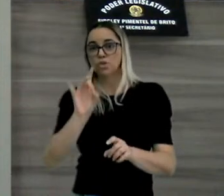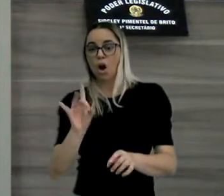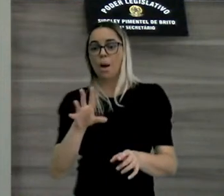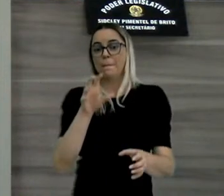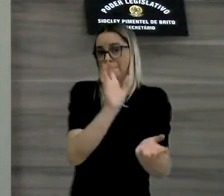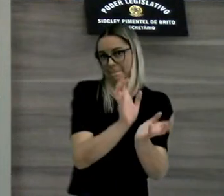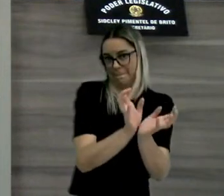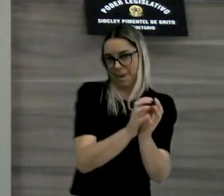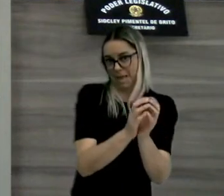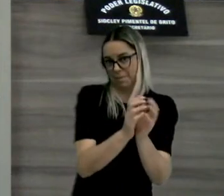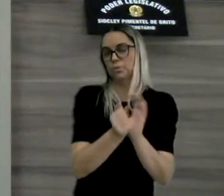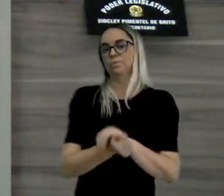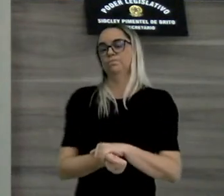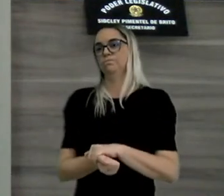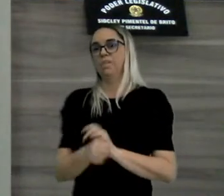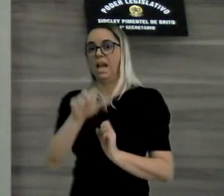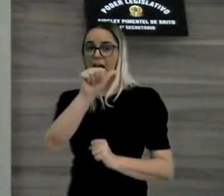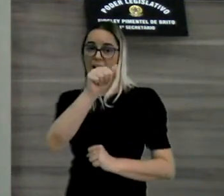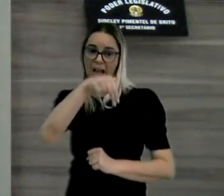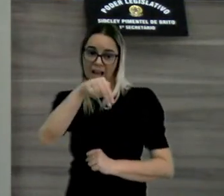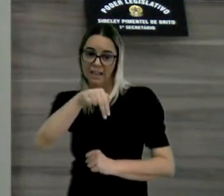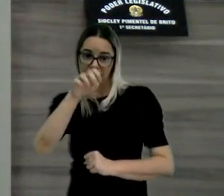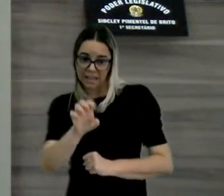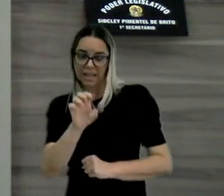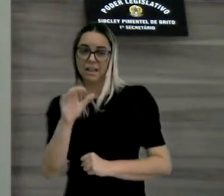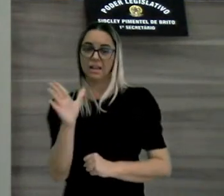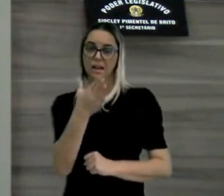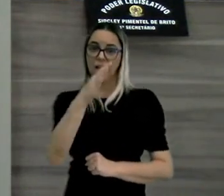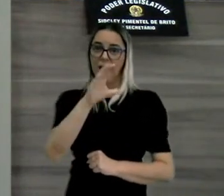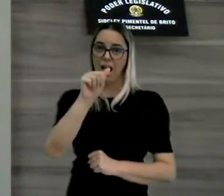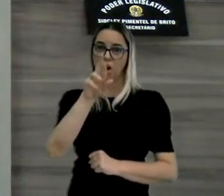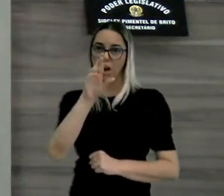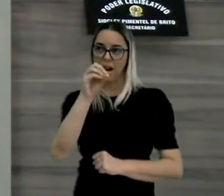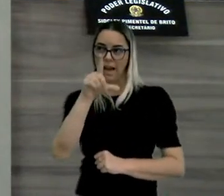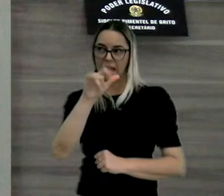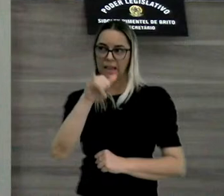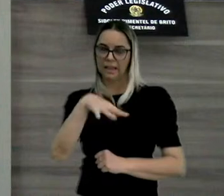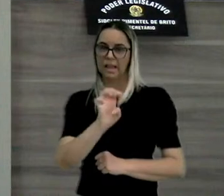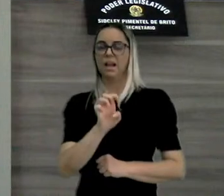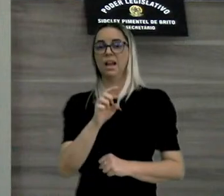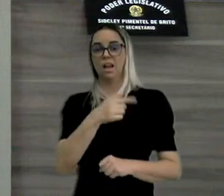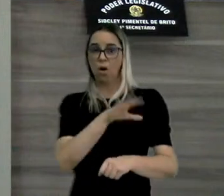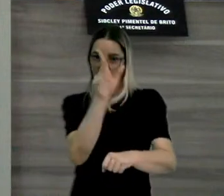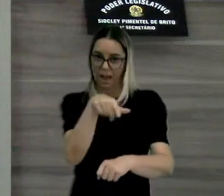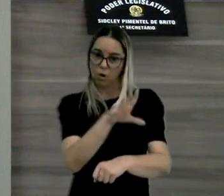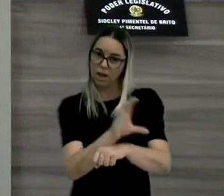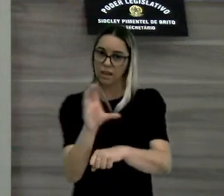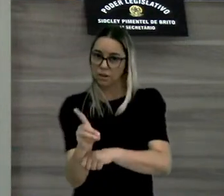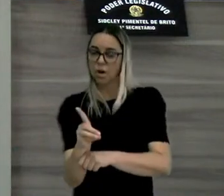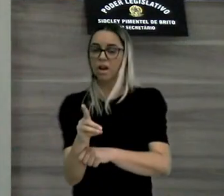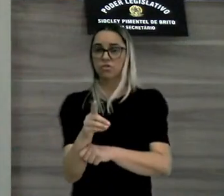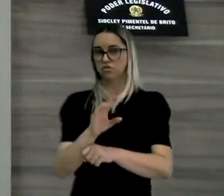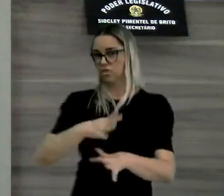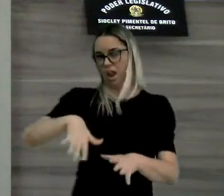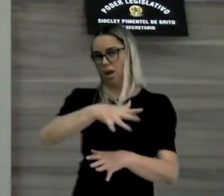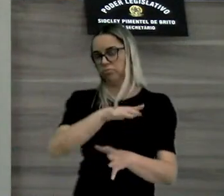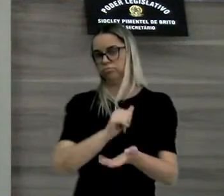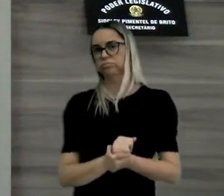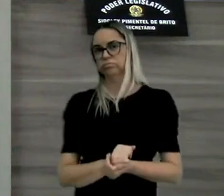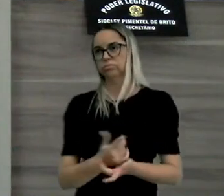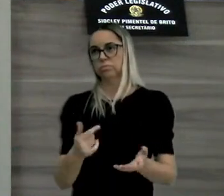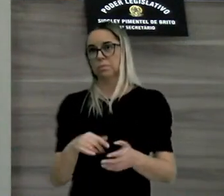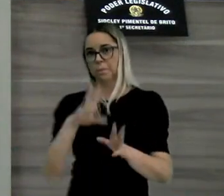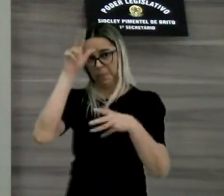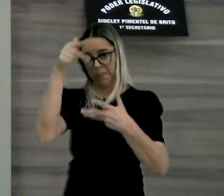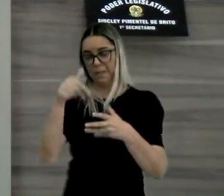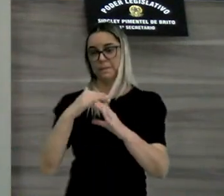conação superior Ane Carolina dis de Oliveira coordenadora Geral de articulação institucional de acordo encaminha-se Alexandre Brasil